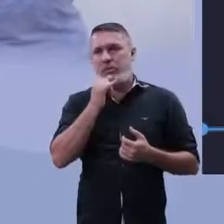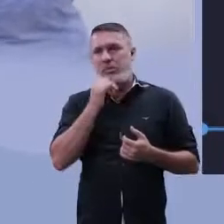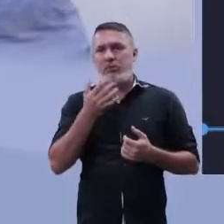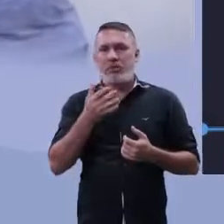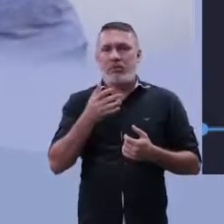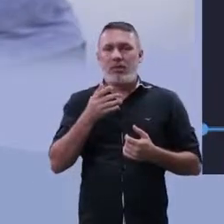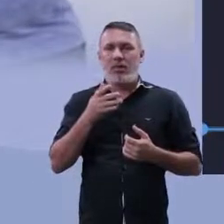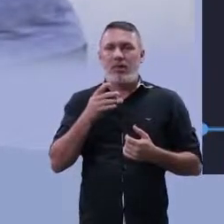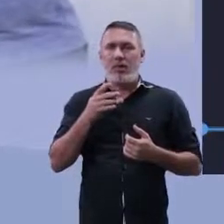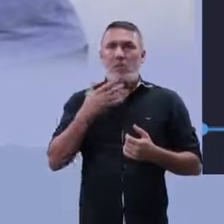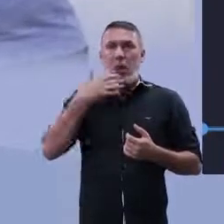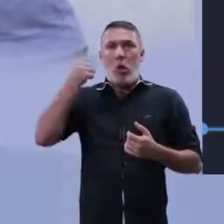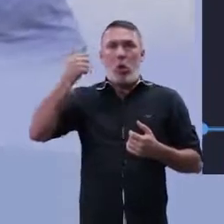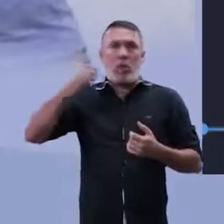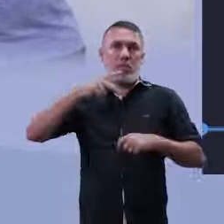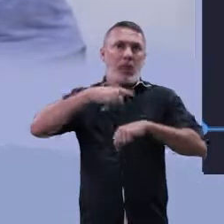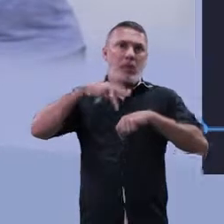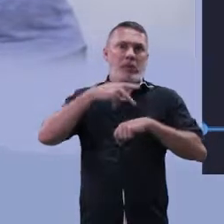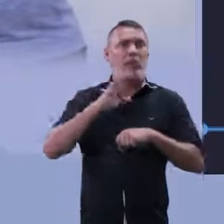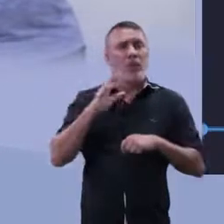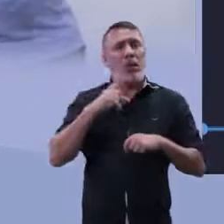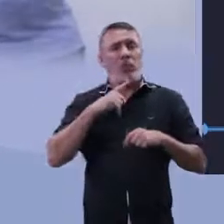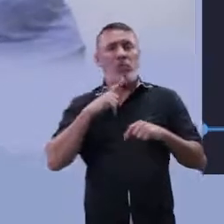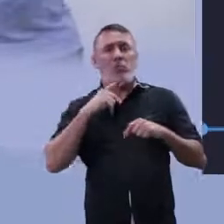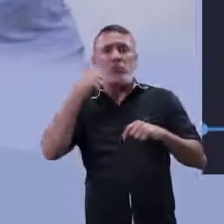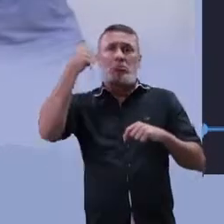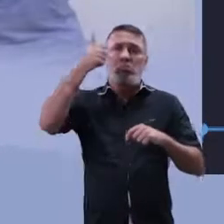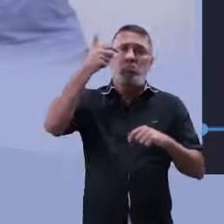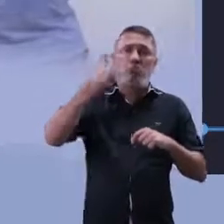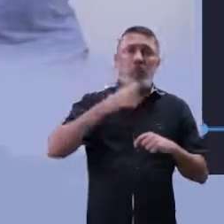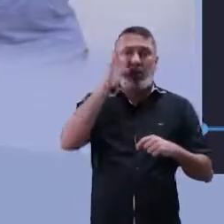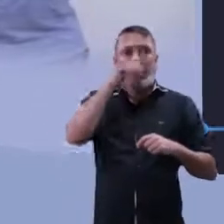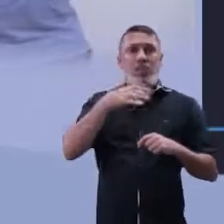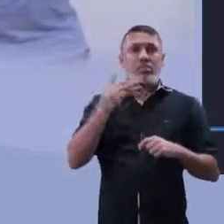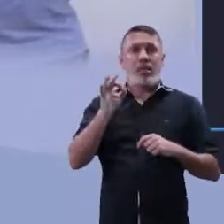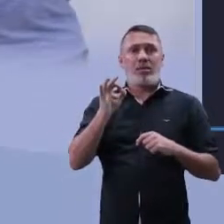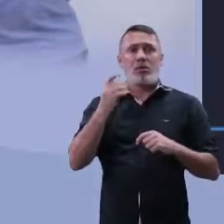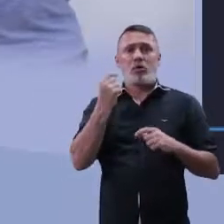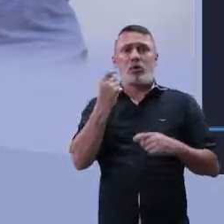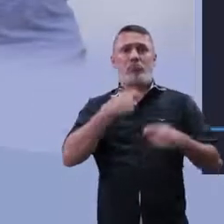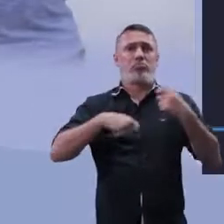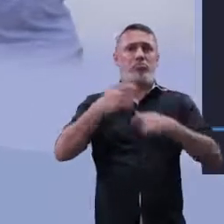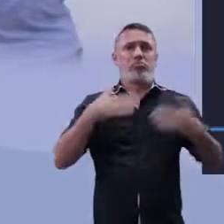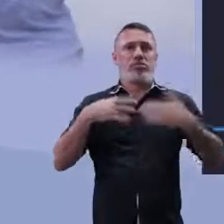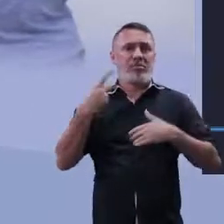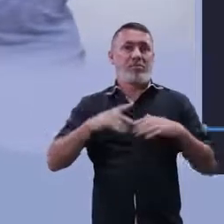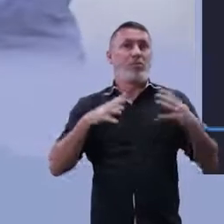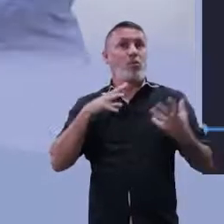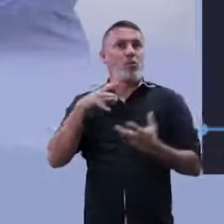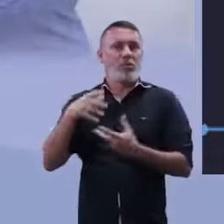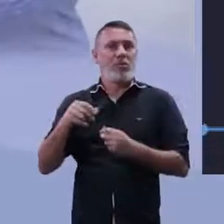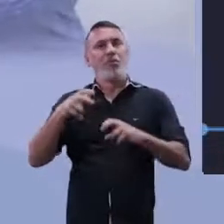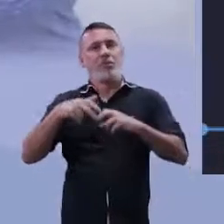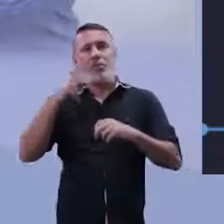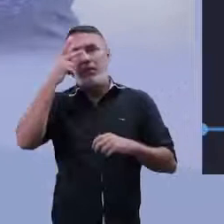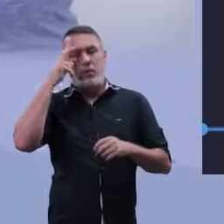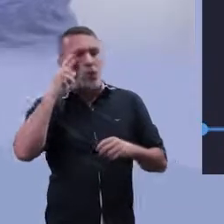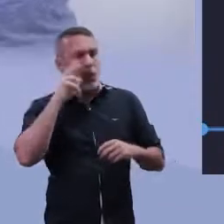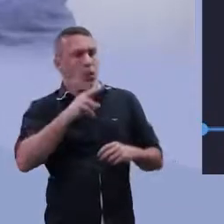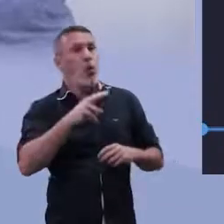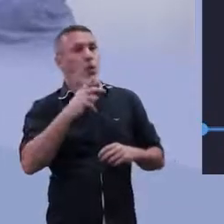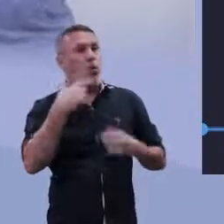está, né, não está as melhores, mas está ali entre as 10 maiores economias do mundo. E houve ali